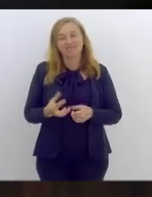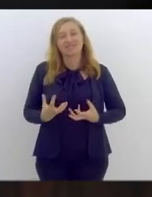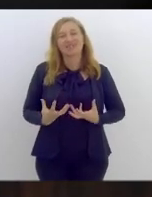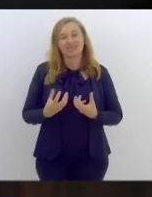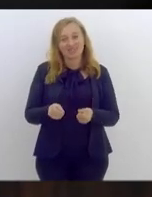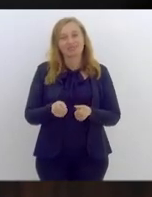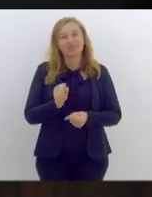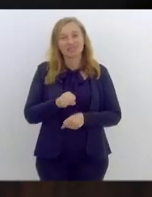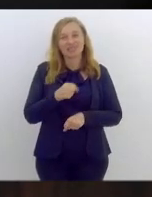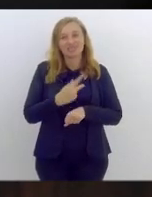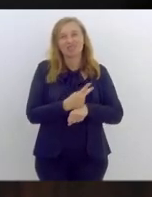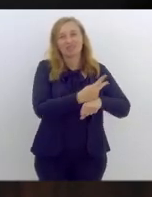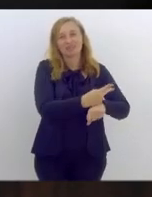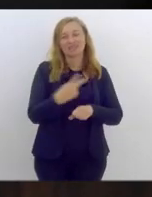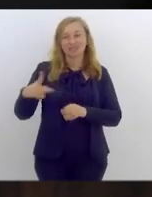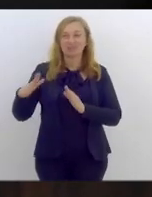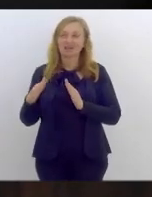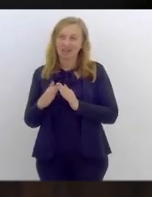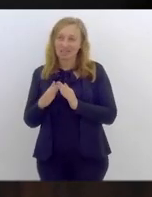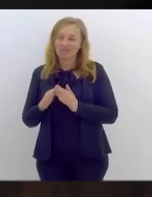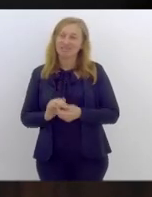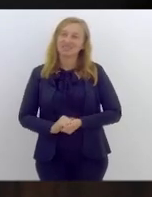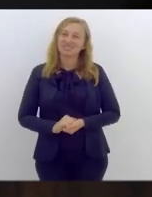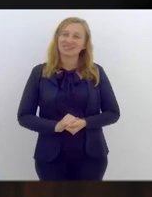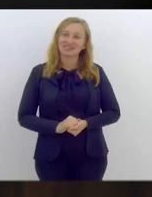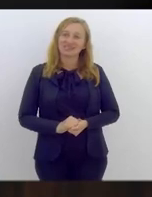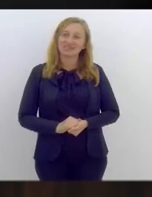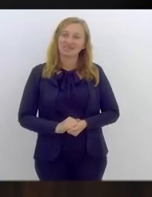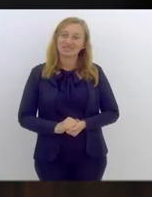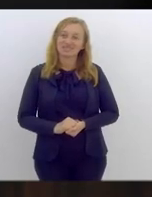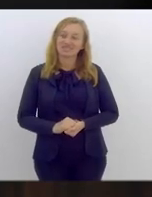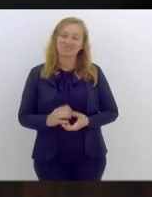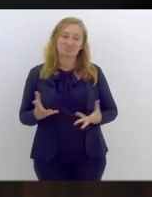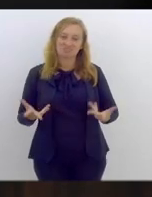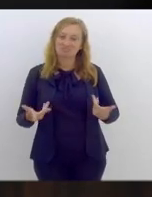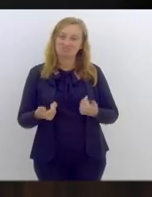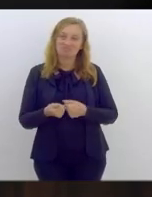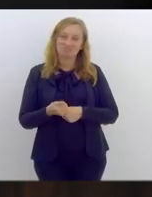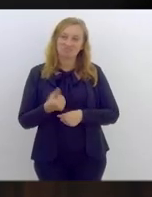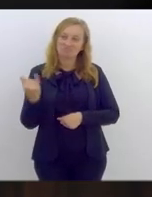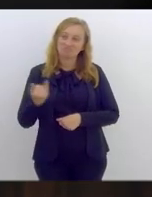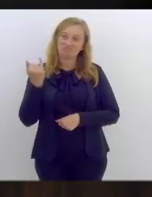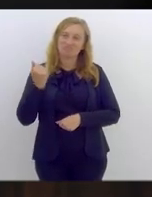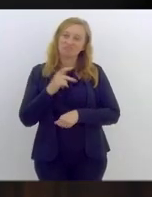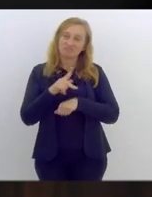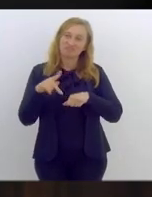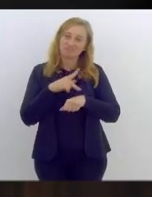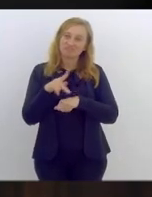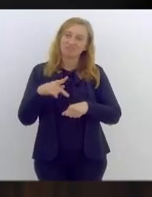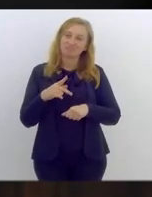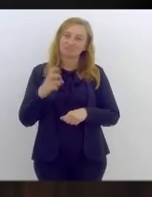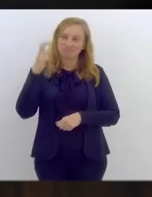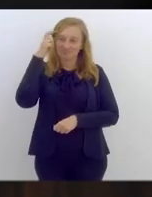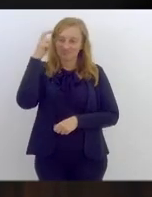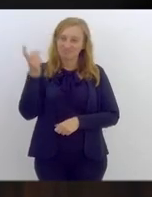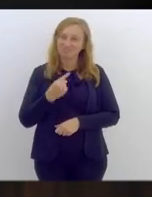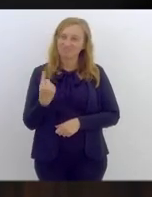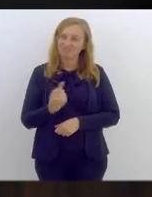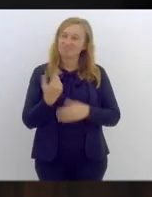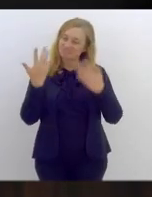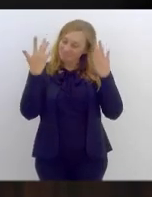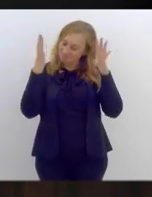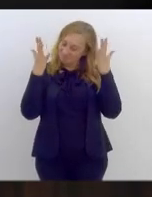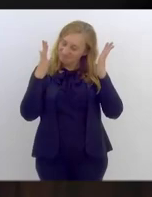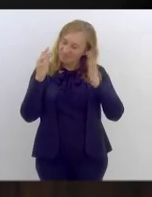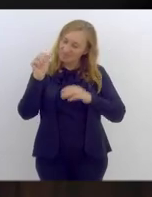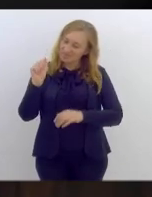receber o prêmio na sua casa e é uma das figuras mais importantes desse país, da nossa cultura. Palmas para